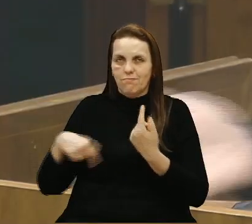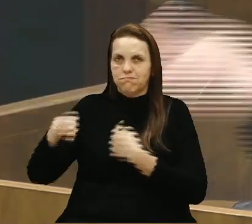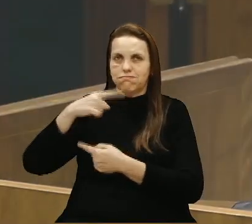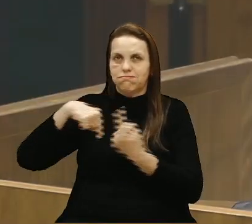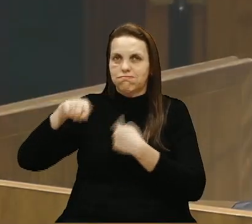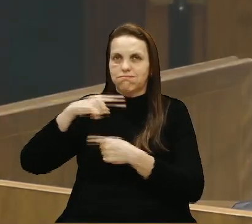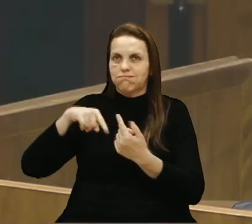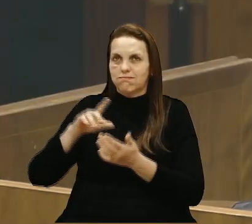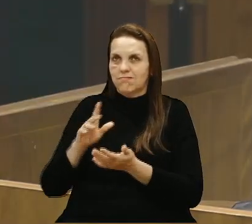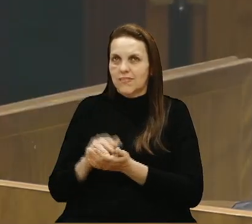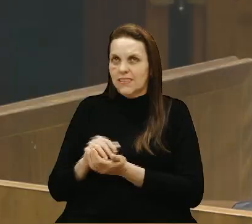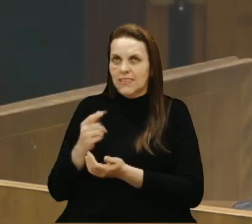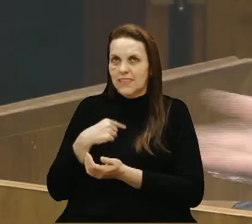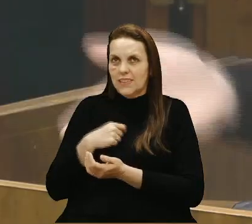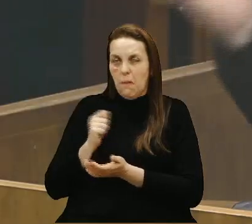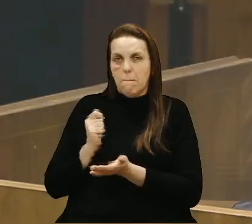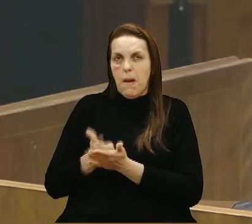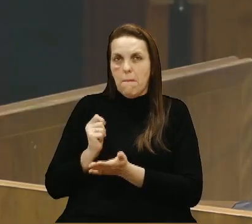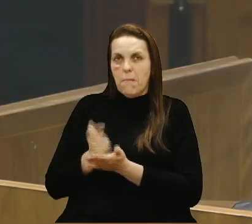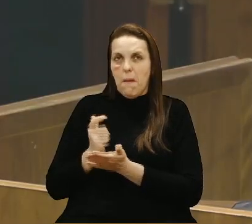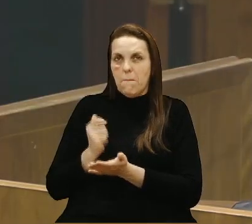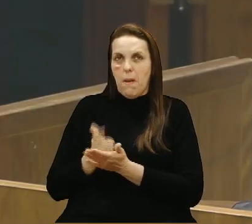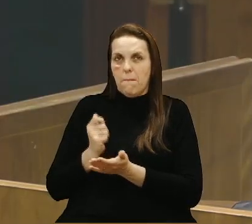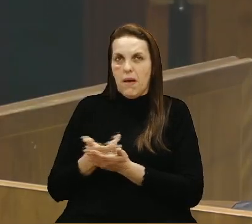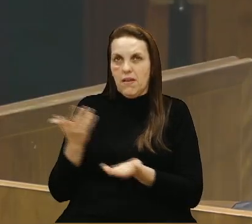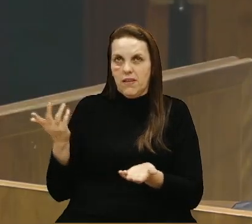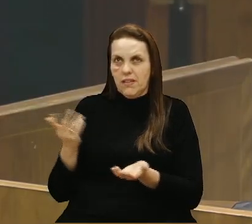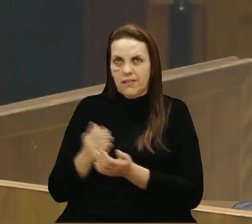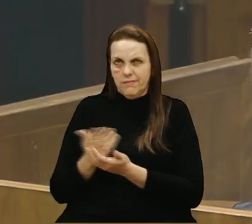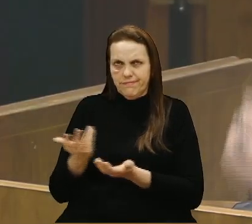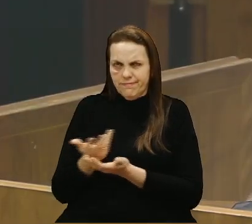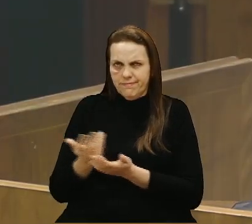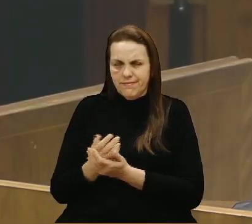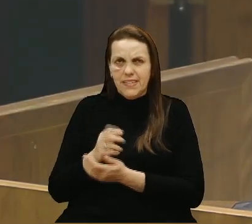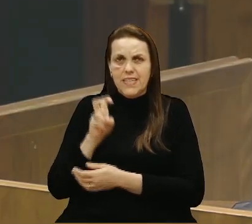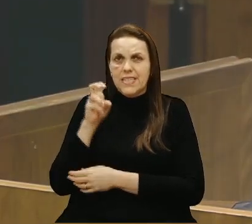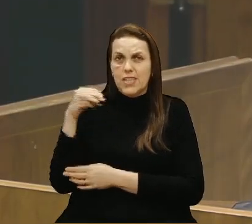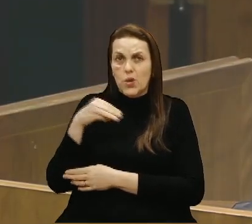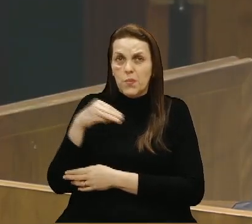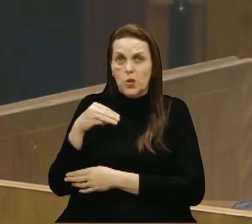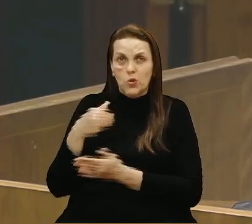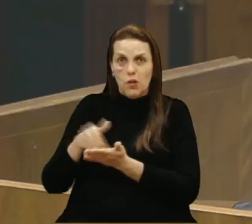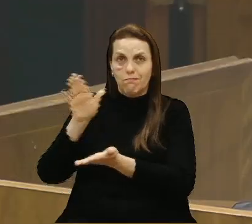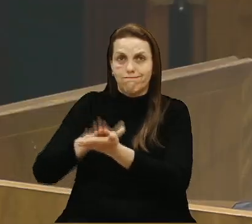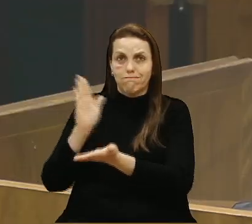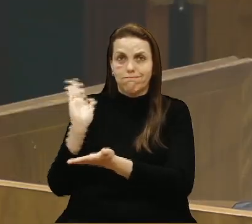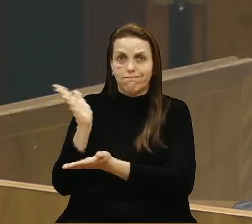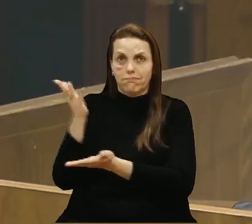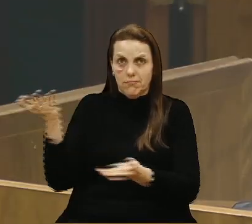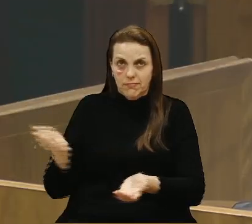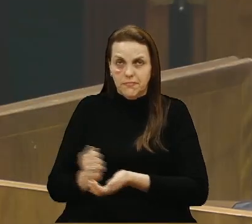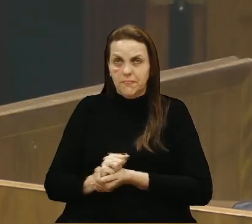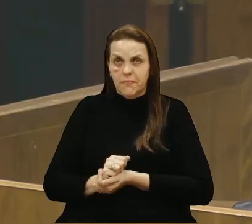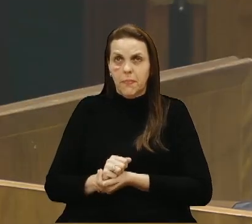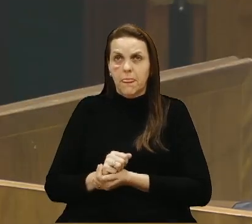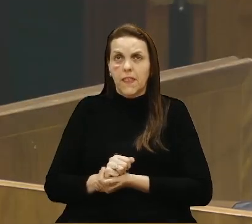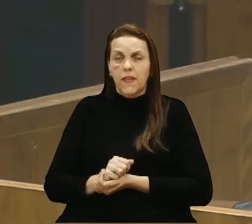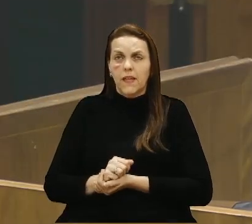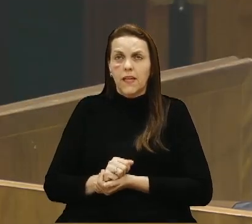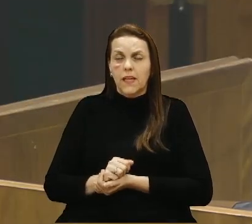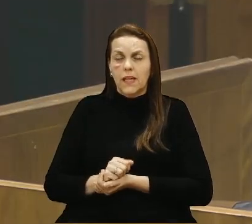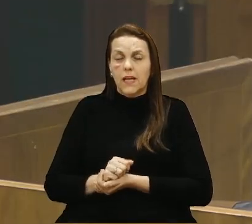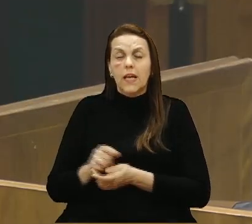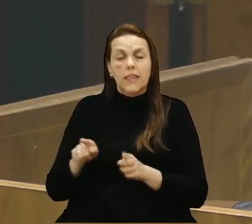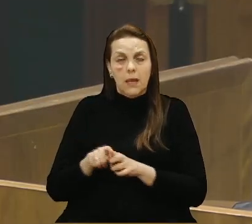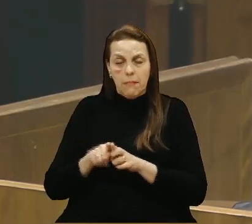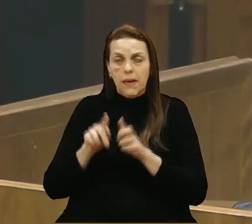também estar tochando o cara ali, o cara tomando na cola, passou ali de 5 minutos, já está sendo autuado. E para quem foi autuado ali, a